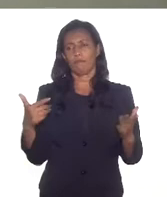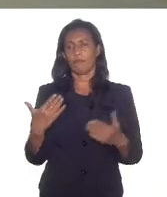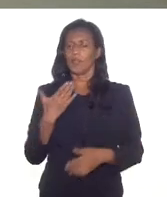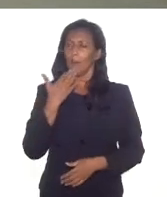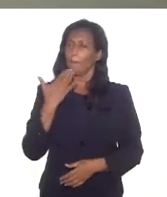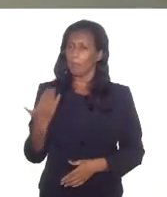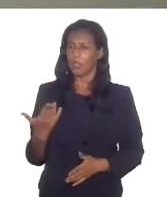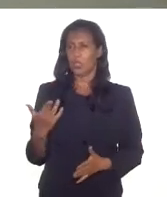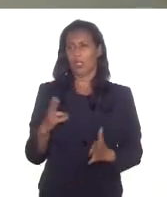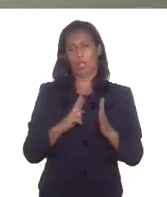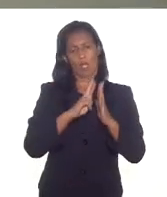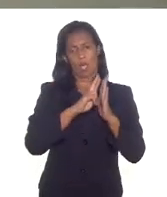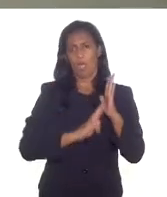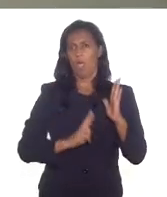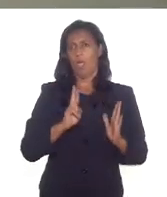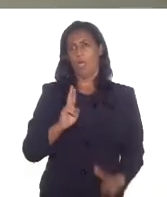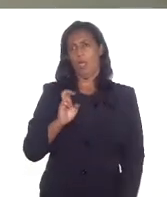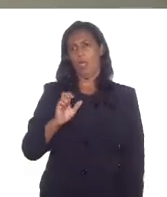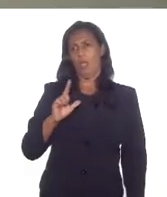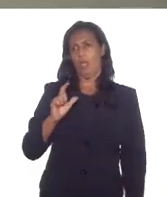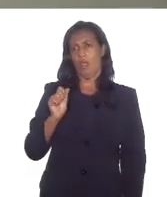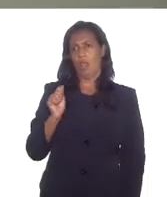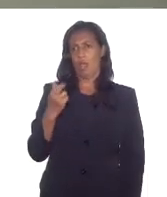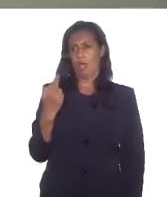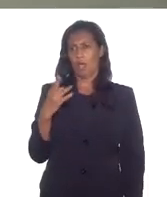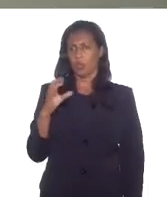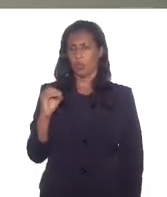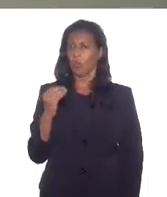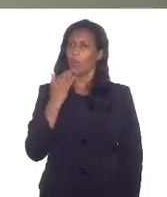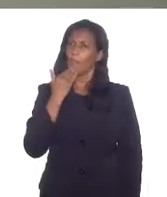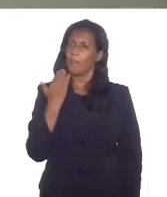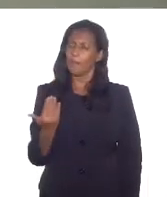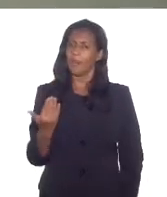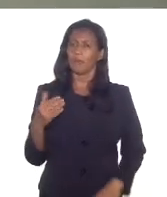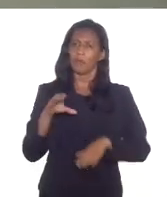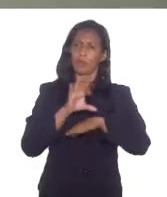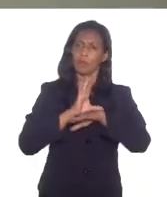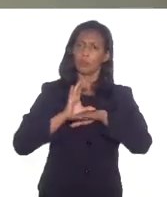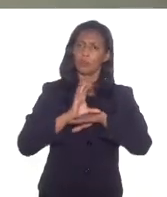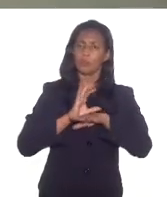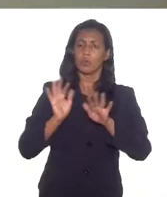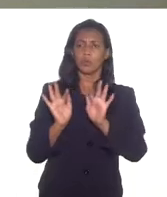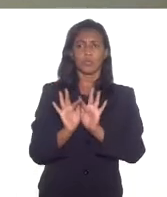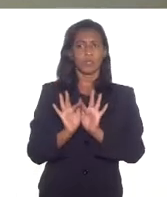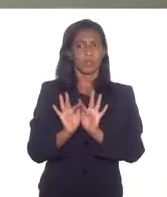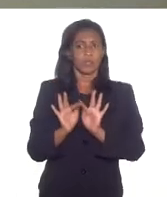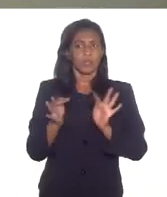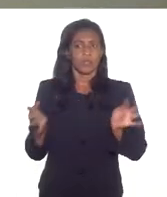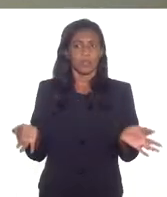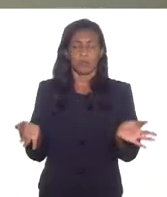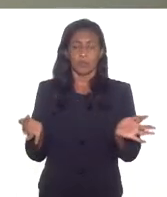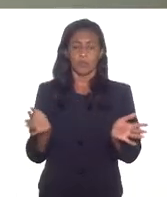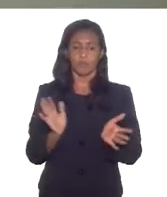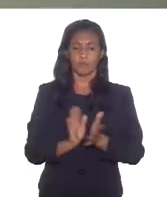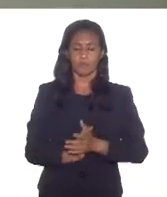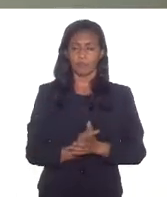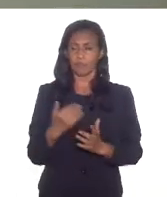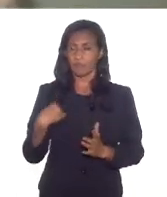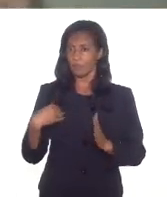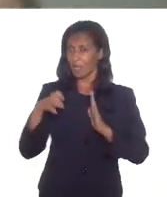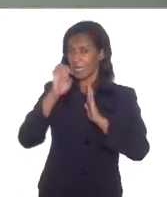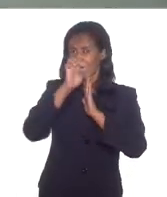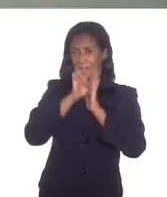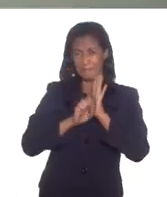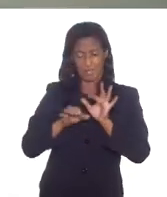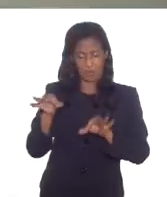nosso relator que desse o voto pela constitucionalidade simples. Eu nem produzi emenda no projeto, porque ele estava